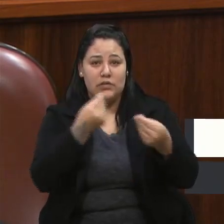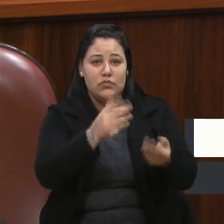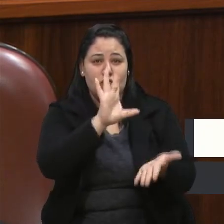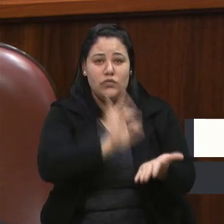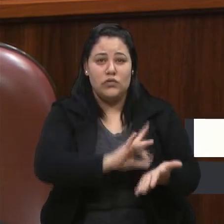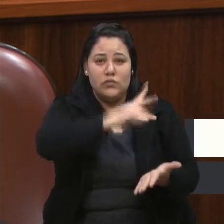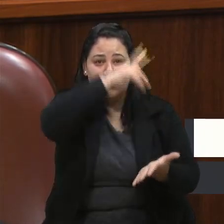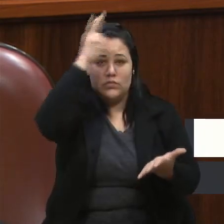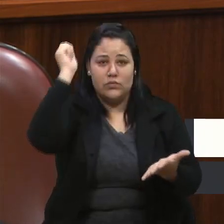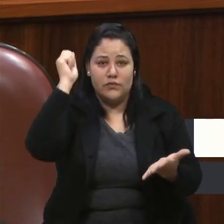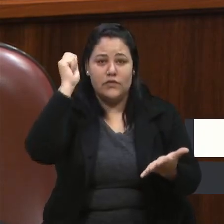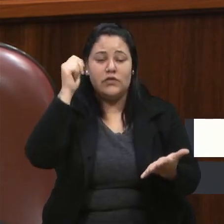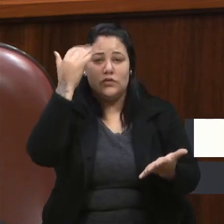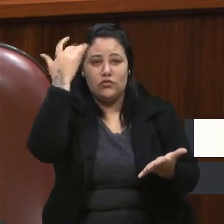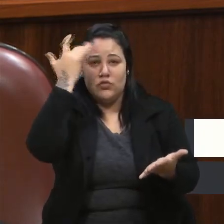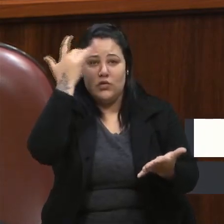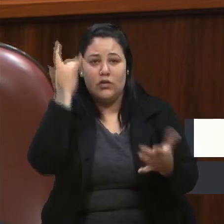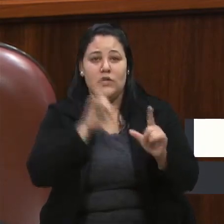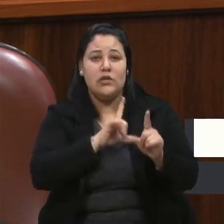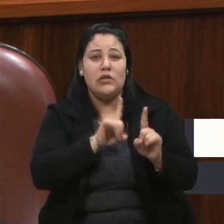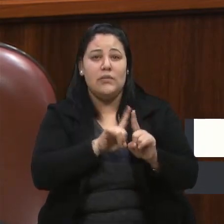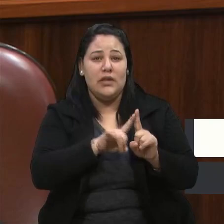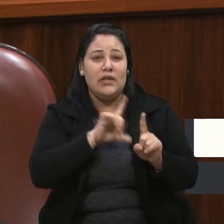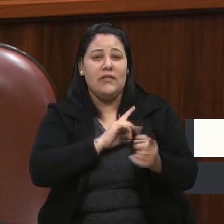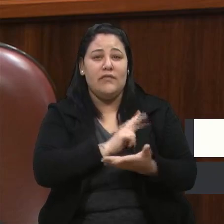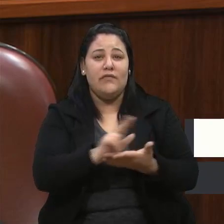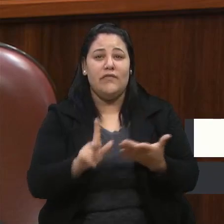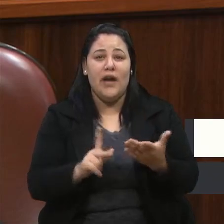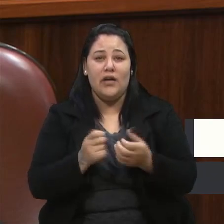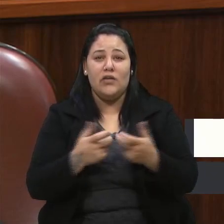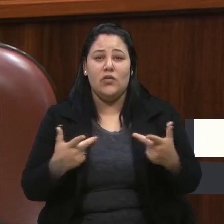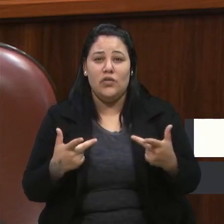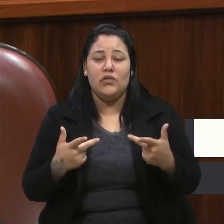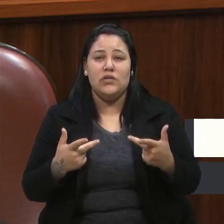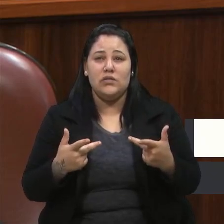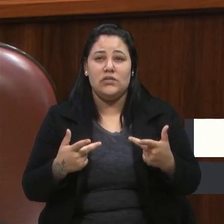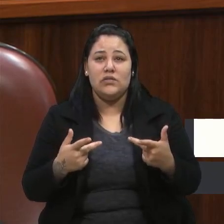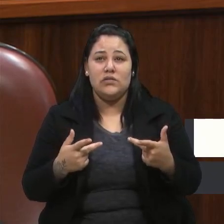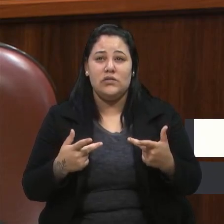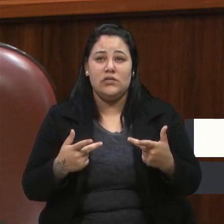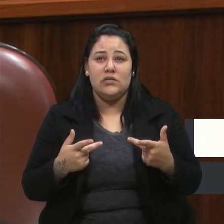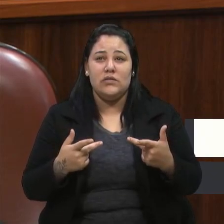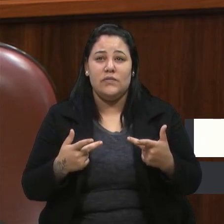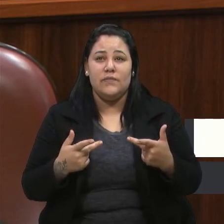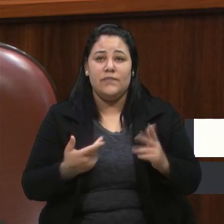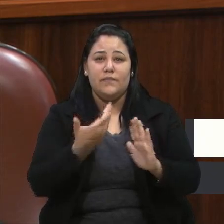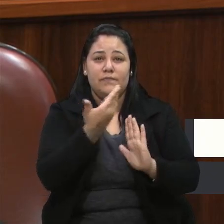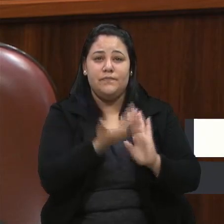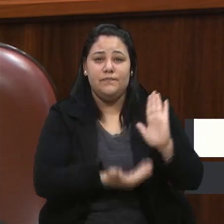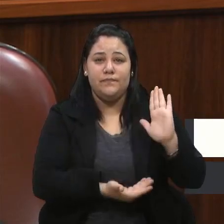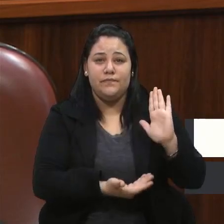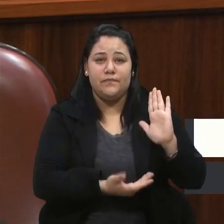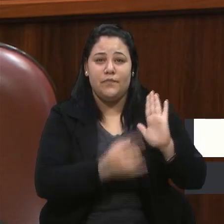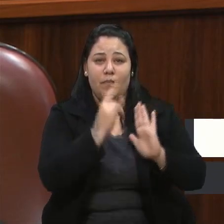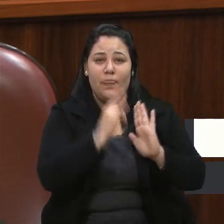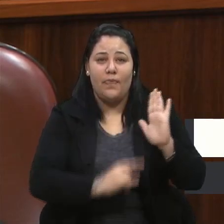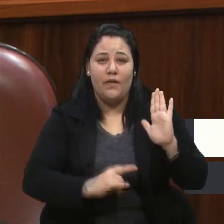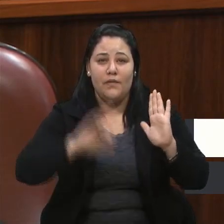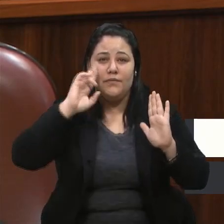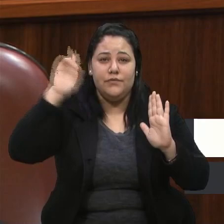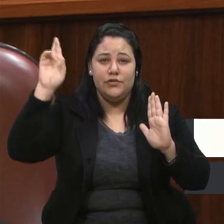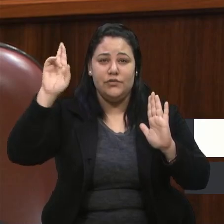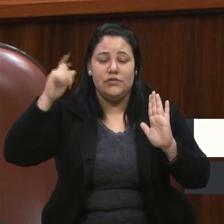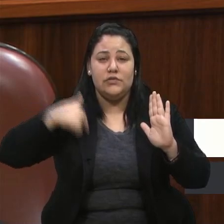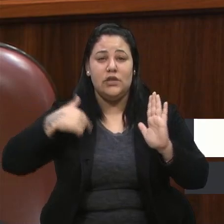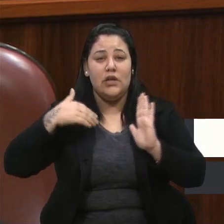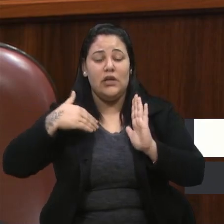prefeito. São várias medidas que estão, inclusive, nesse documento das diretoras, que, até onde eu